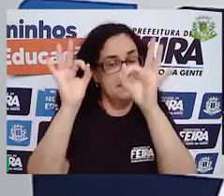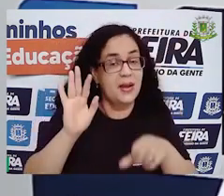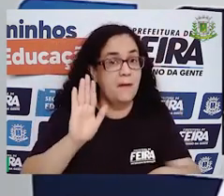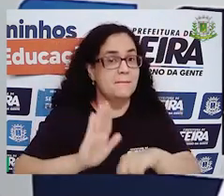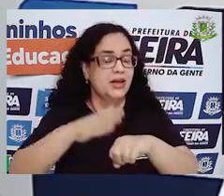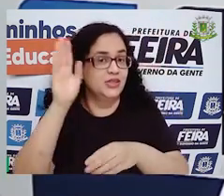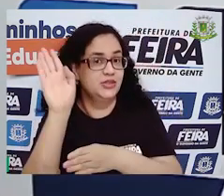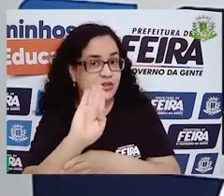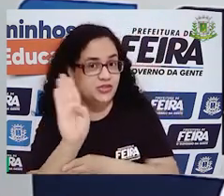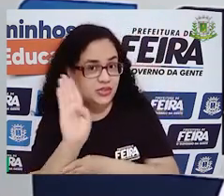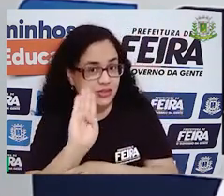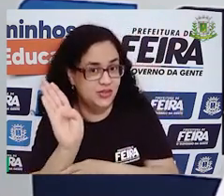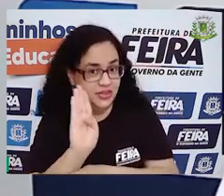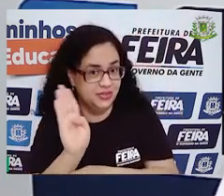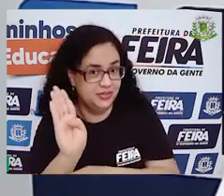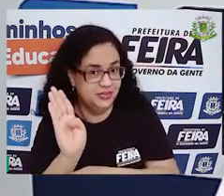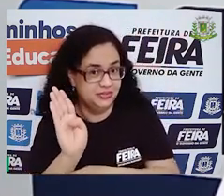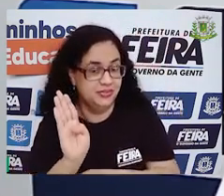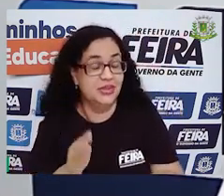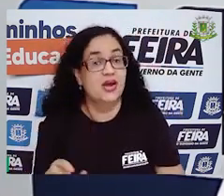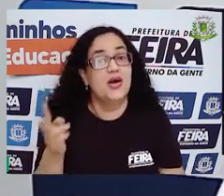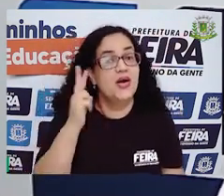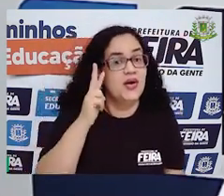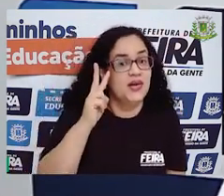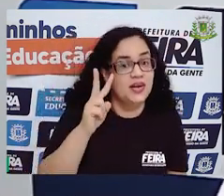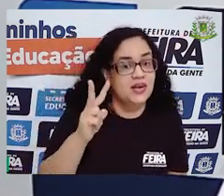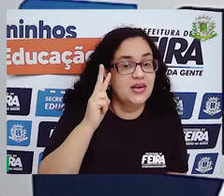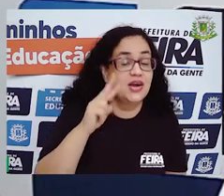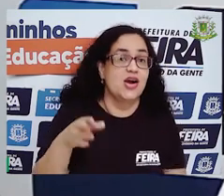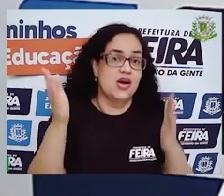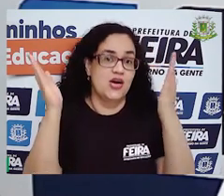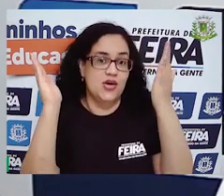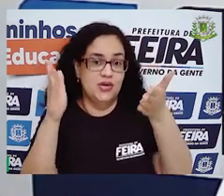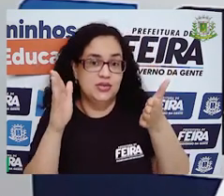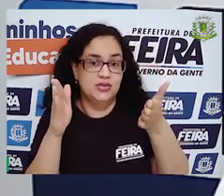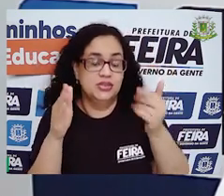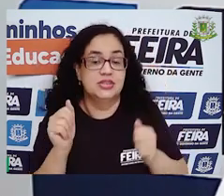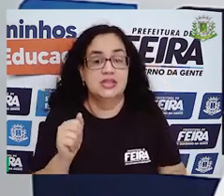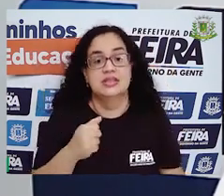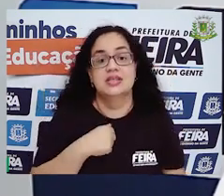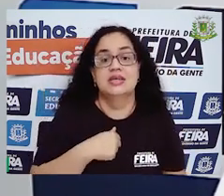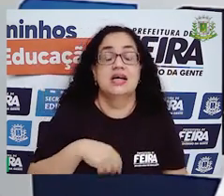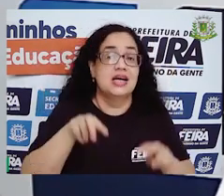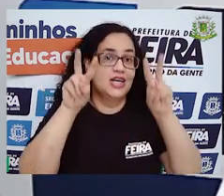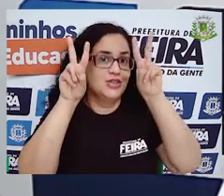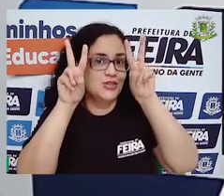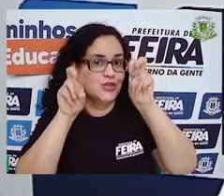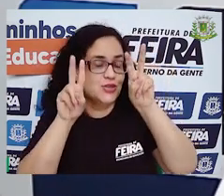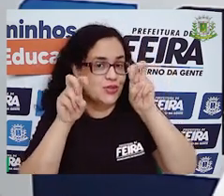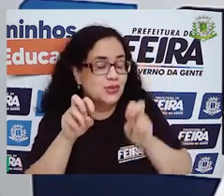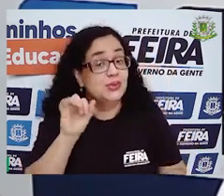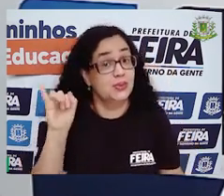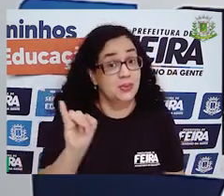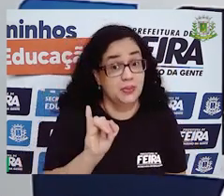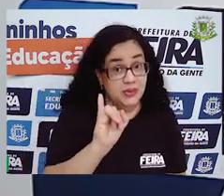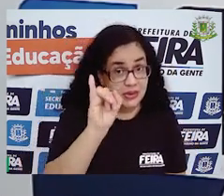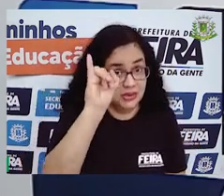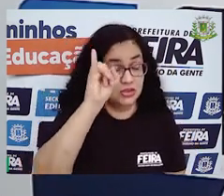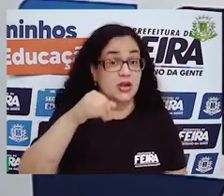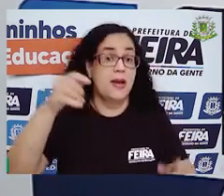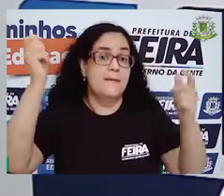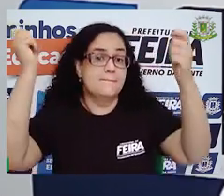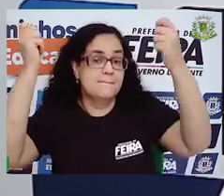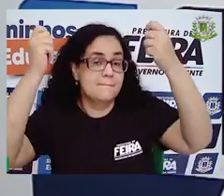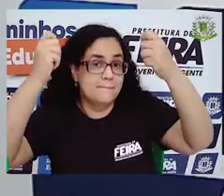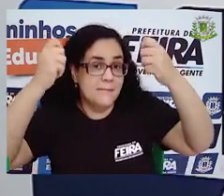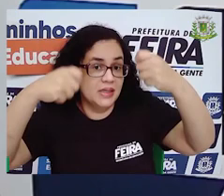para mais uma videoaula? Olha só, hoje aprenderemos aqui sobre assuntos muito interessantes, então é necessário